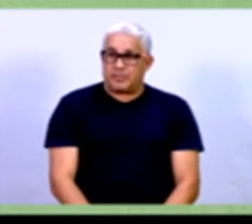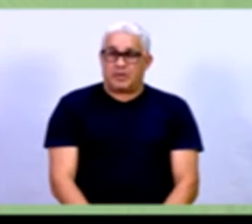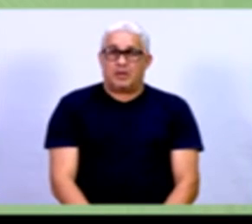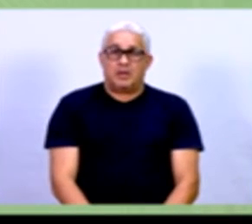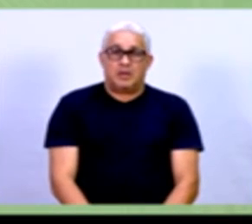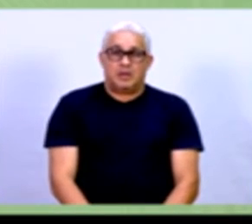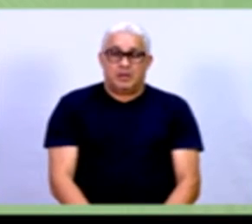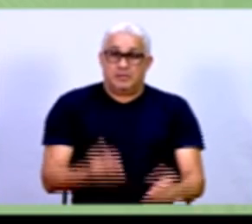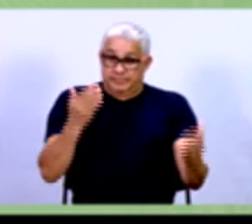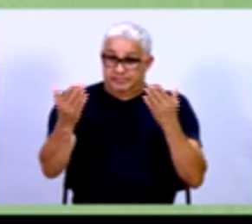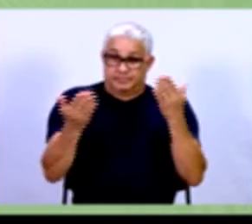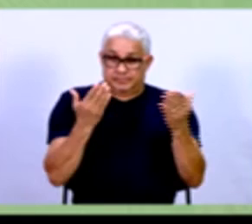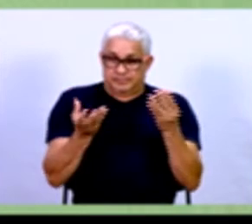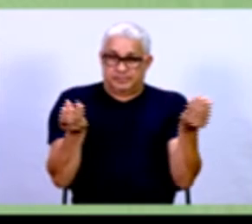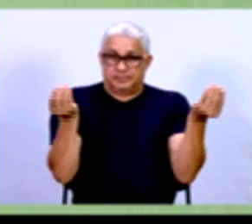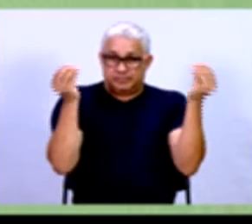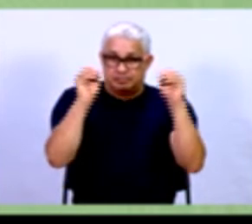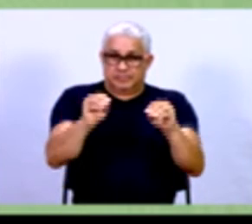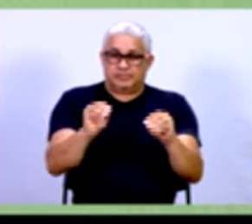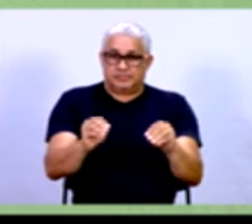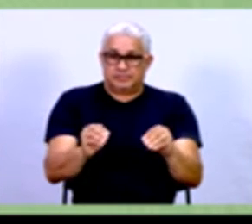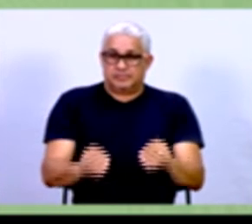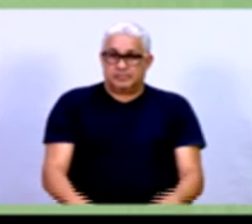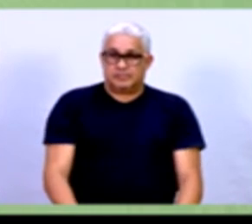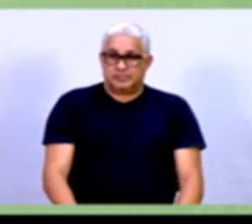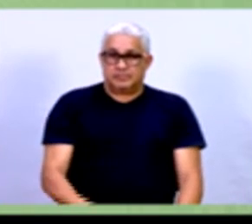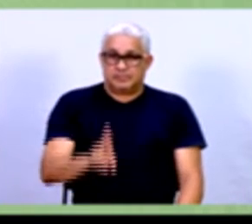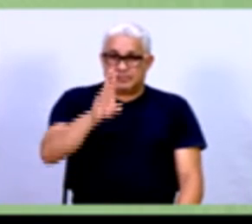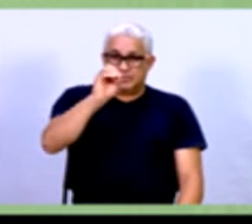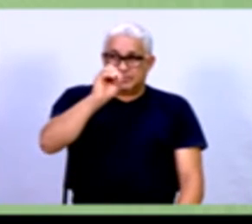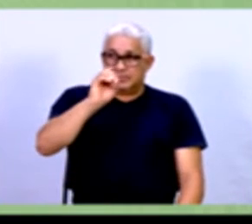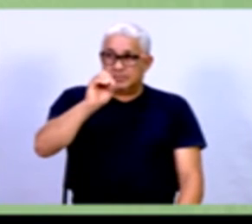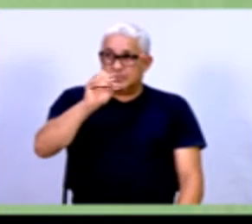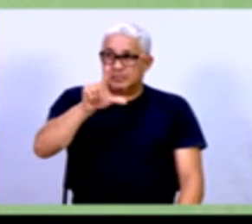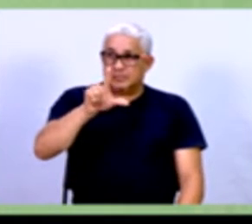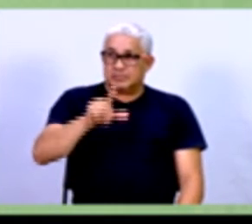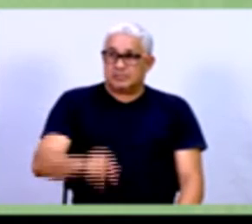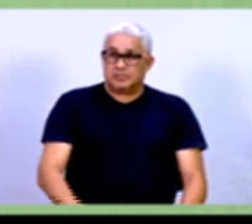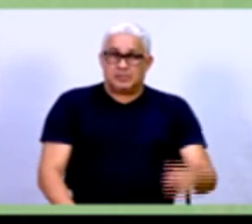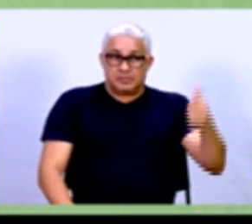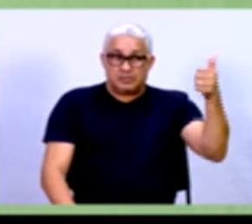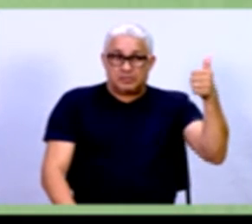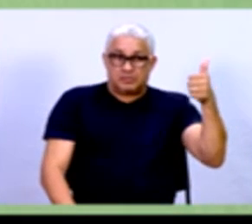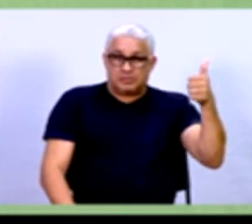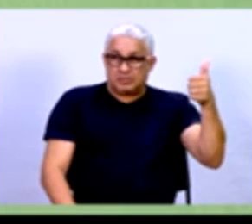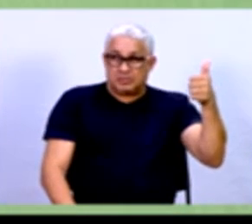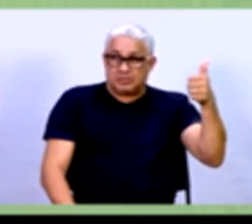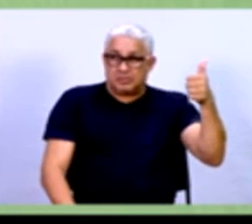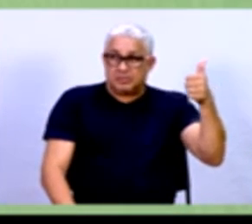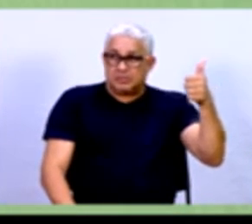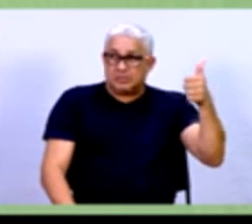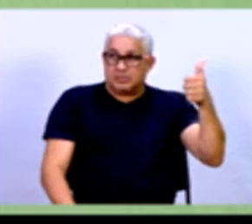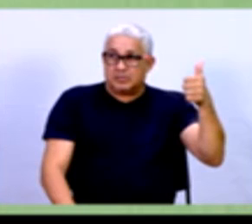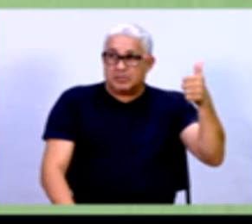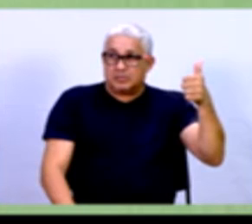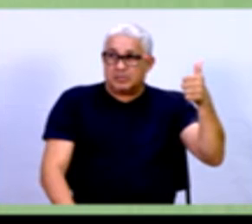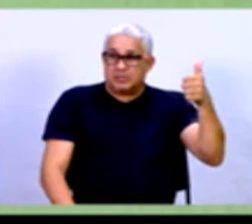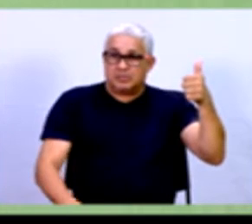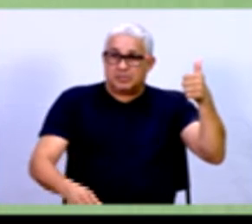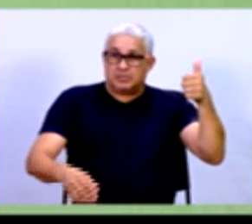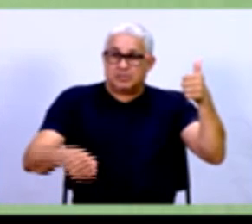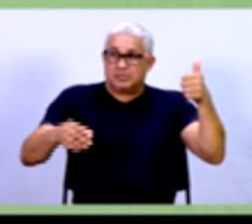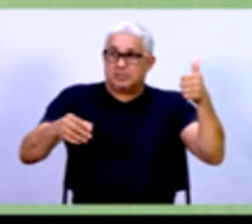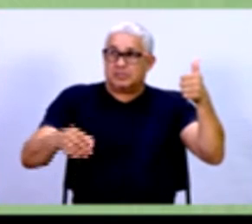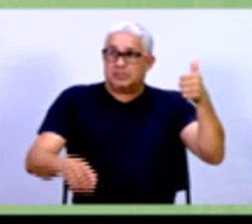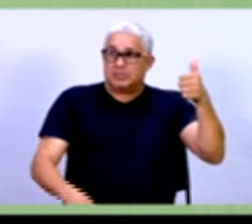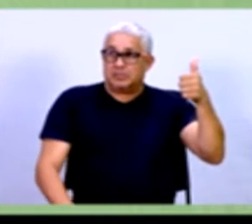para a gente analisar, eu coloquei o nosso quadro em roll, a primeira e a segunda, a terceira, a quarta e a